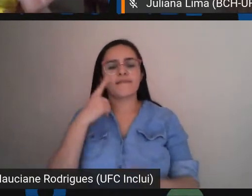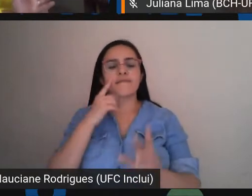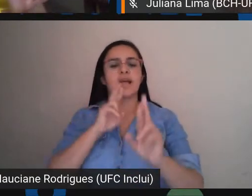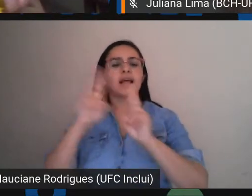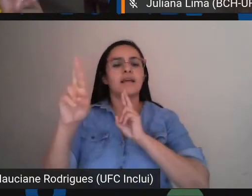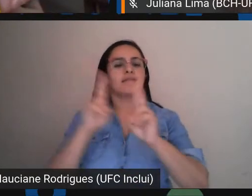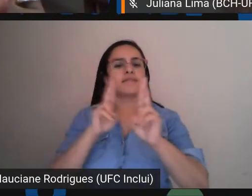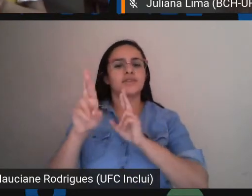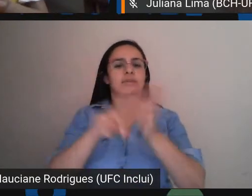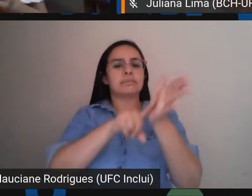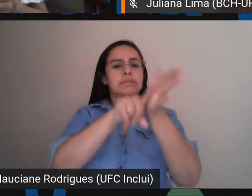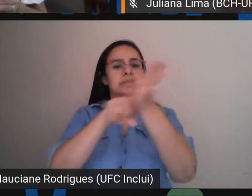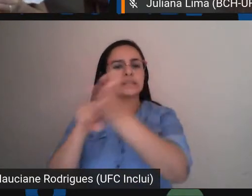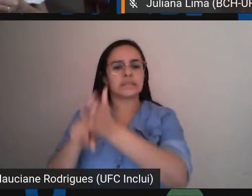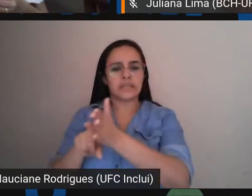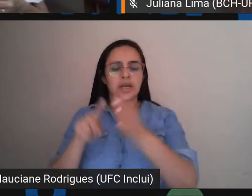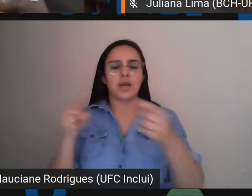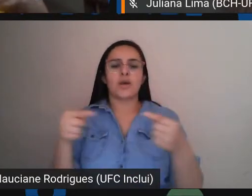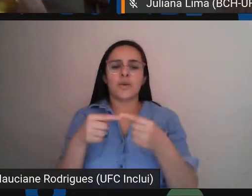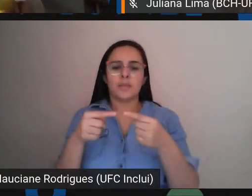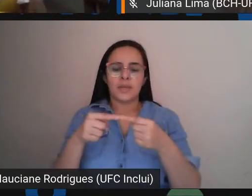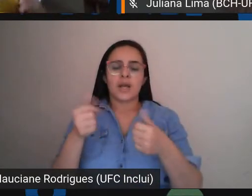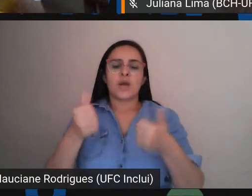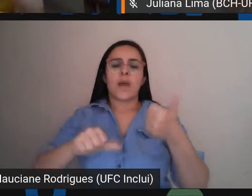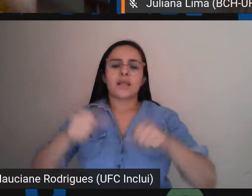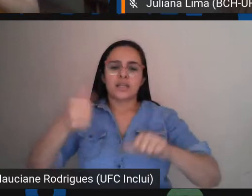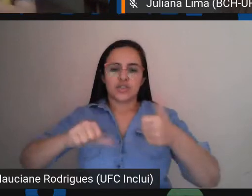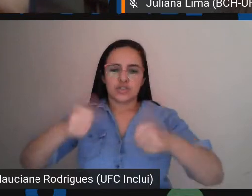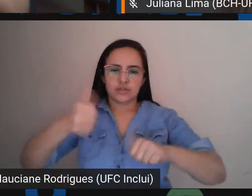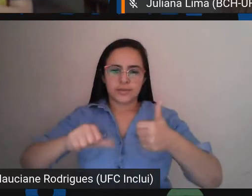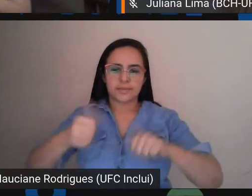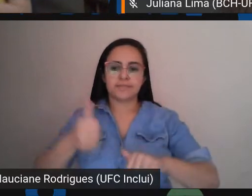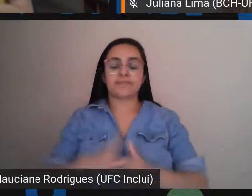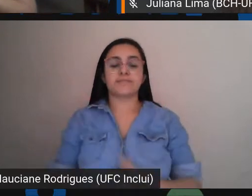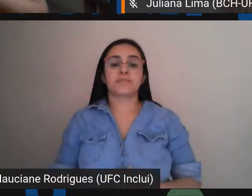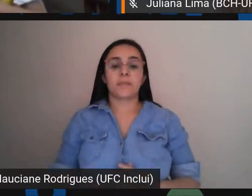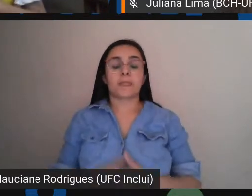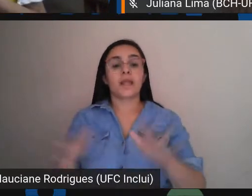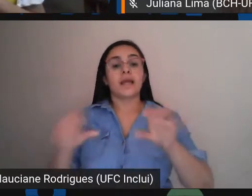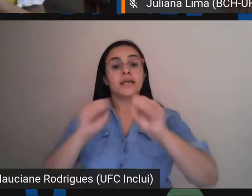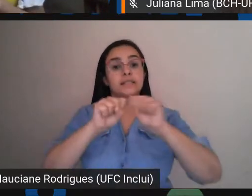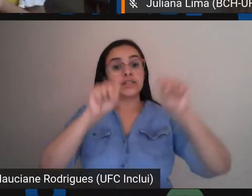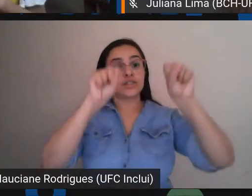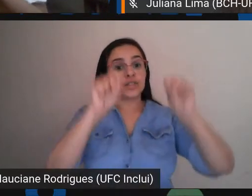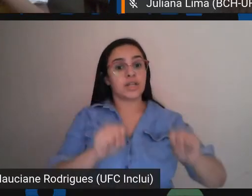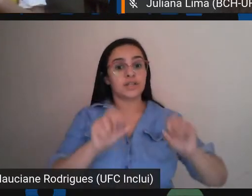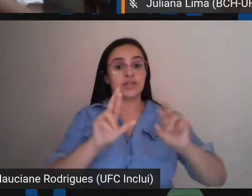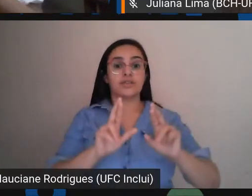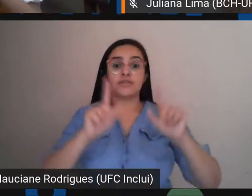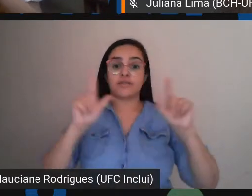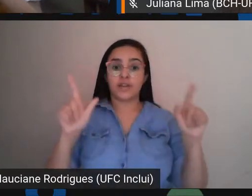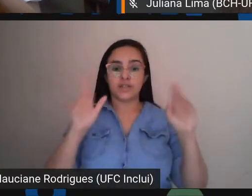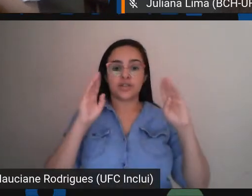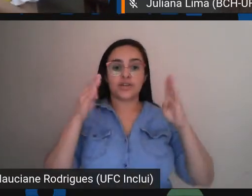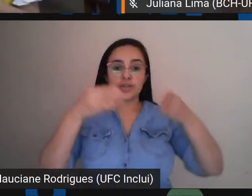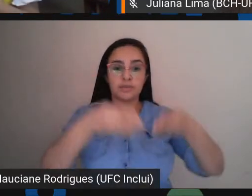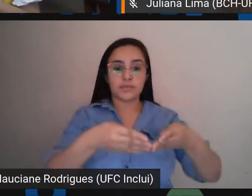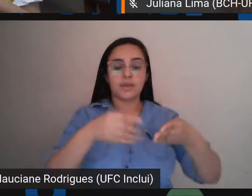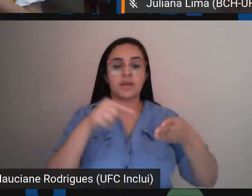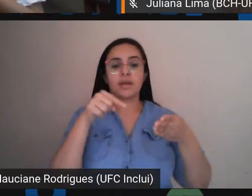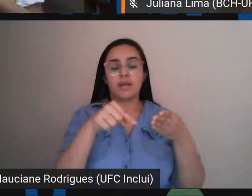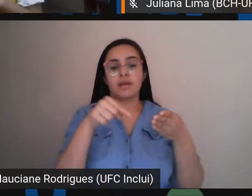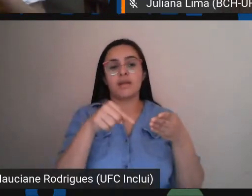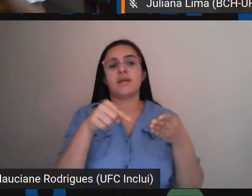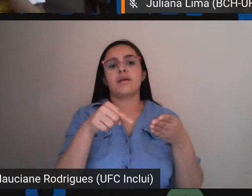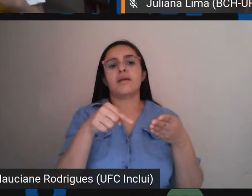vai integrar essas diferentes evidências, né? E a sistemática, ela vai se deter a um delineamento específico ou delineamentos que